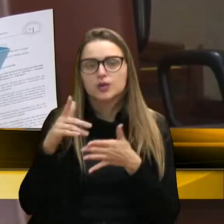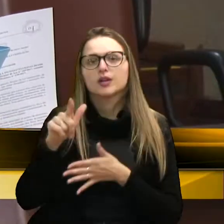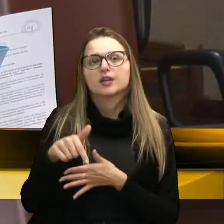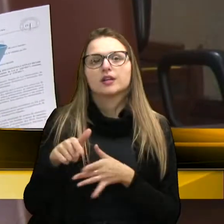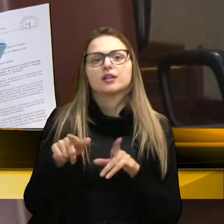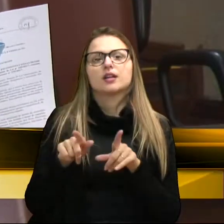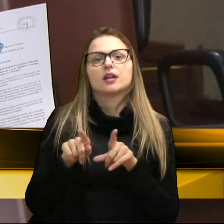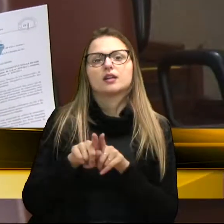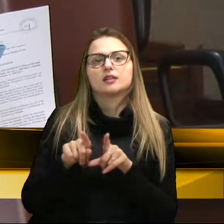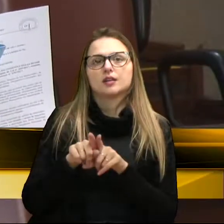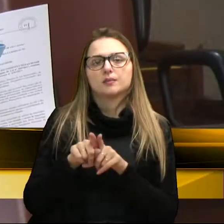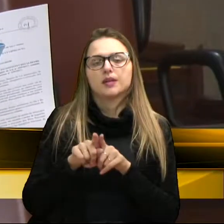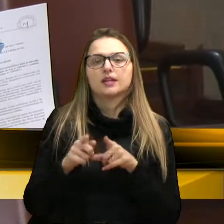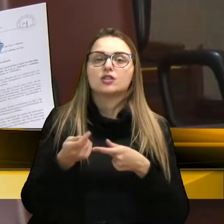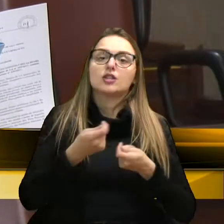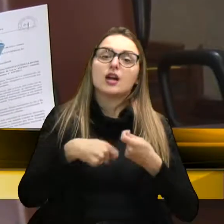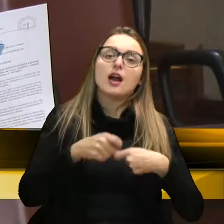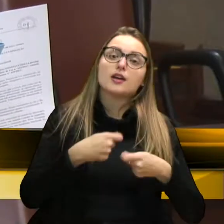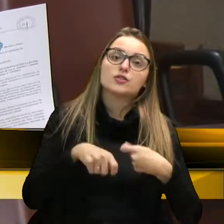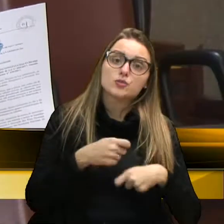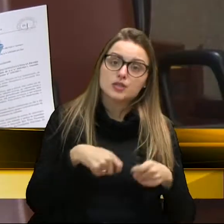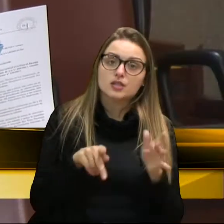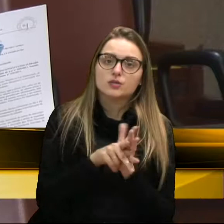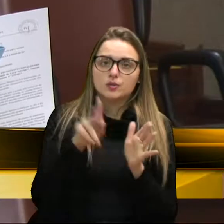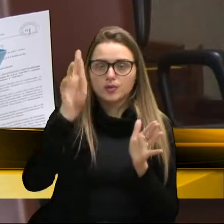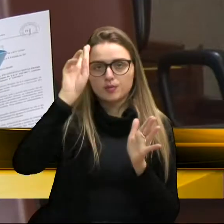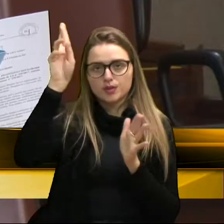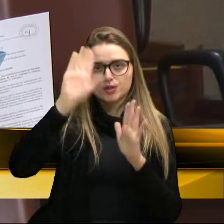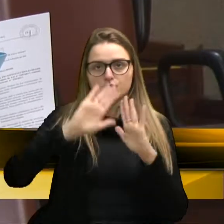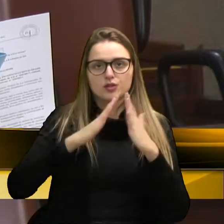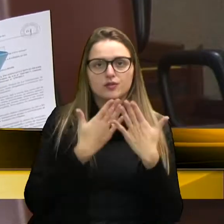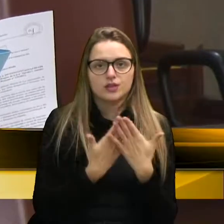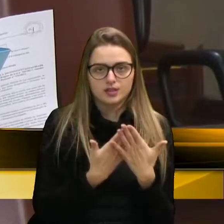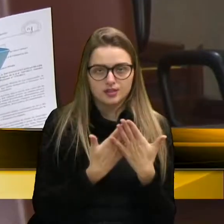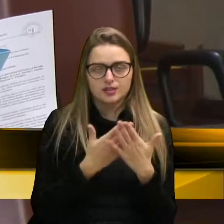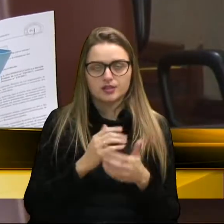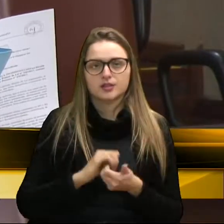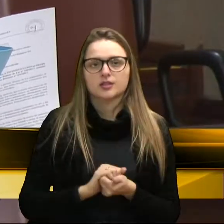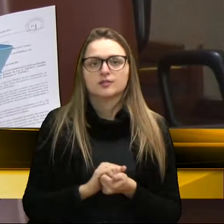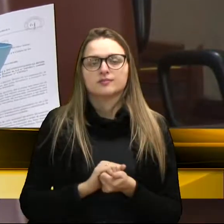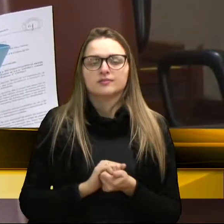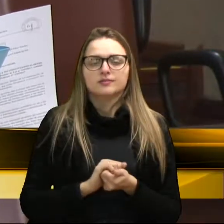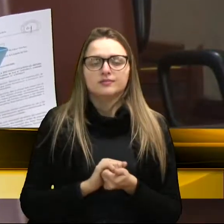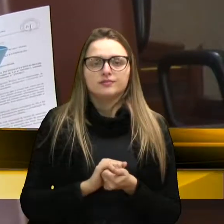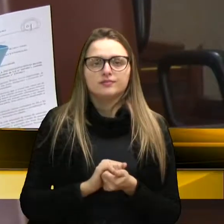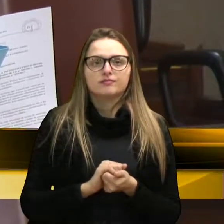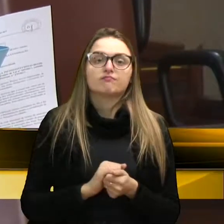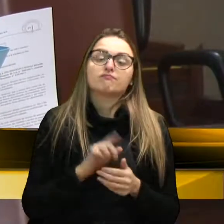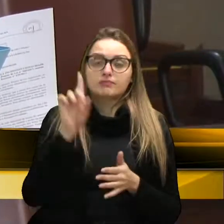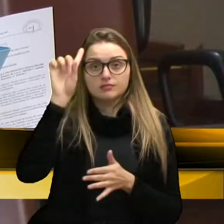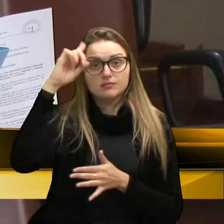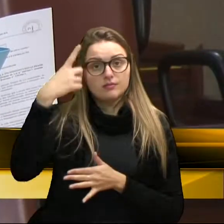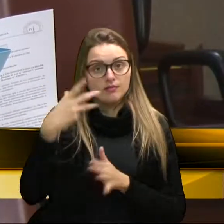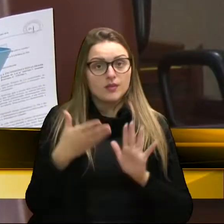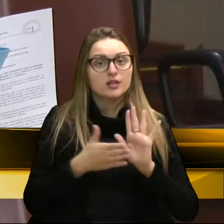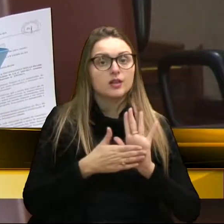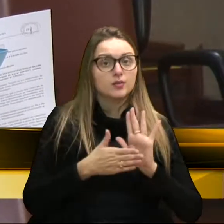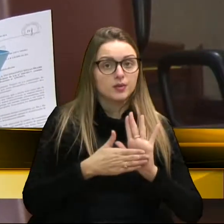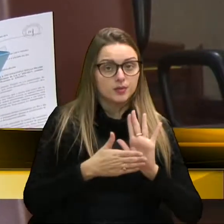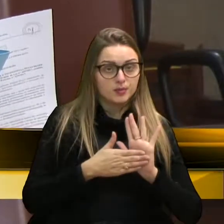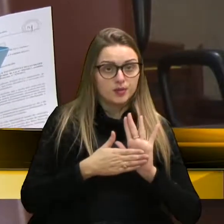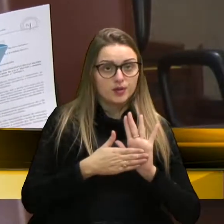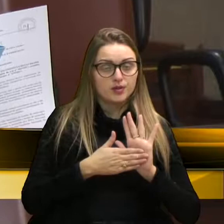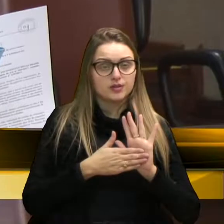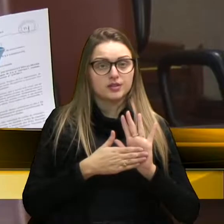relacionada de gestão das escolas da Rede Municipal de Ensino. Assim, a sua iniciativa legislativa o